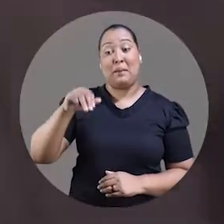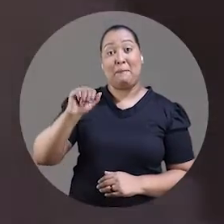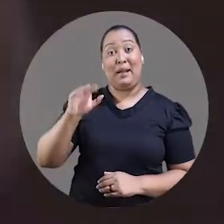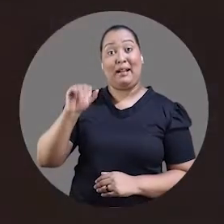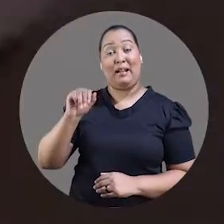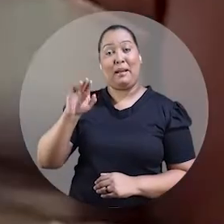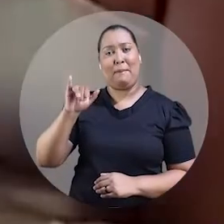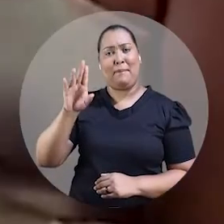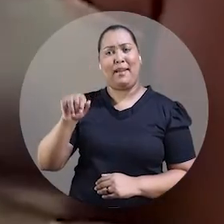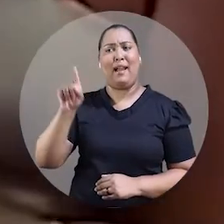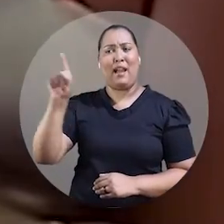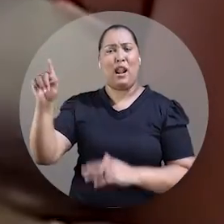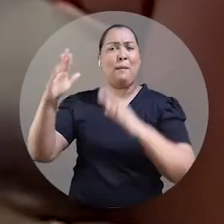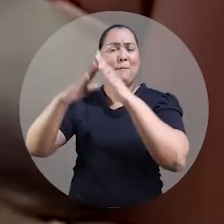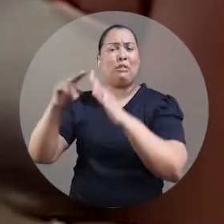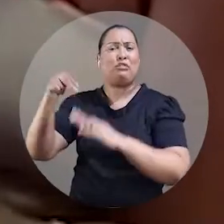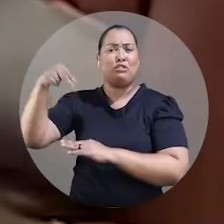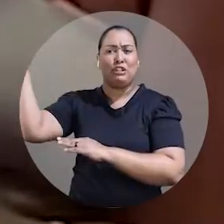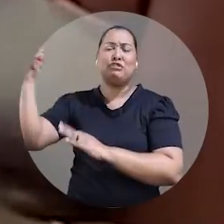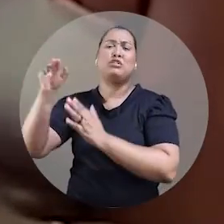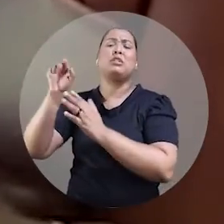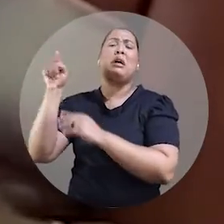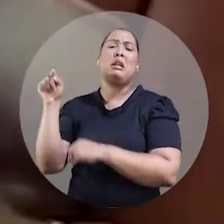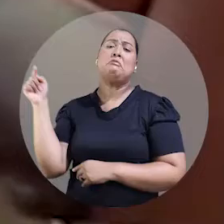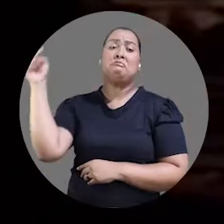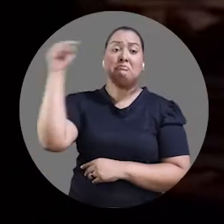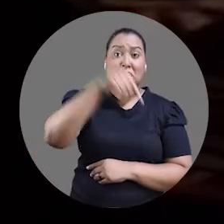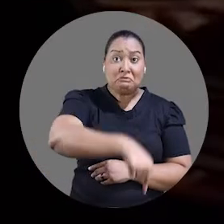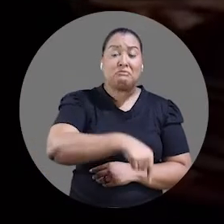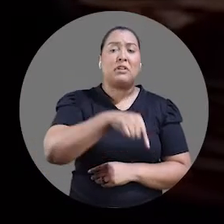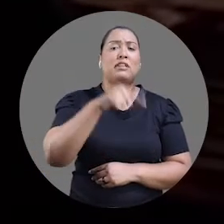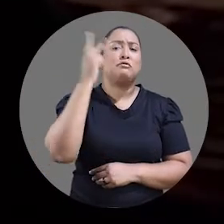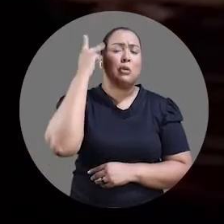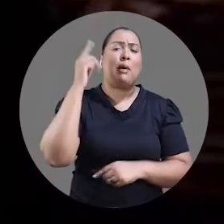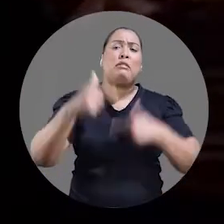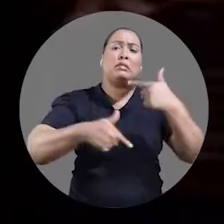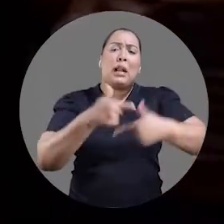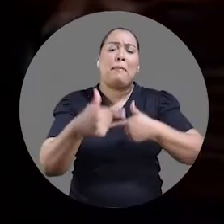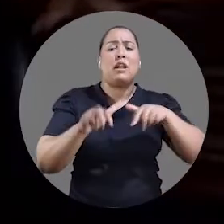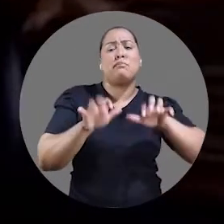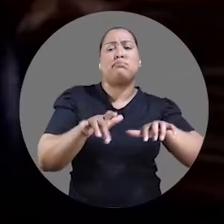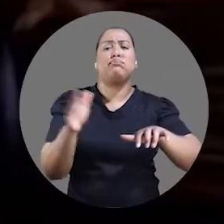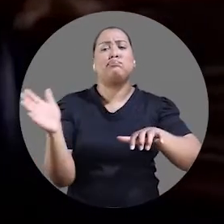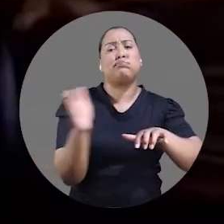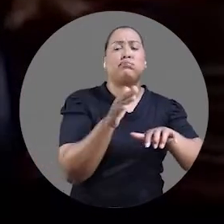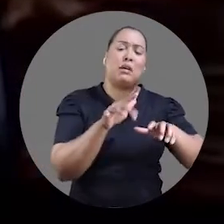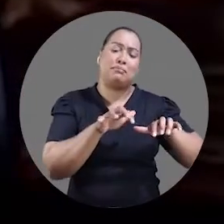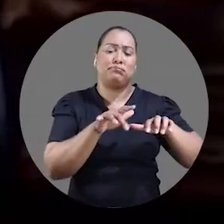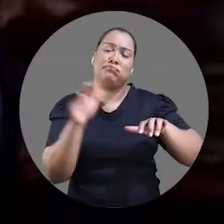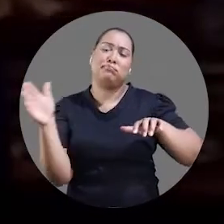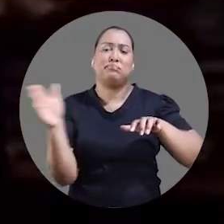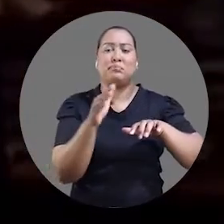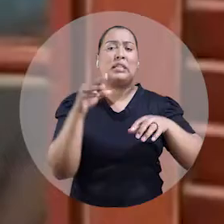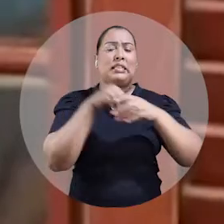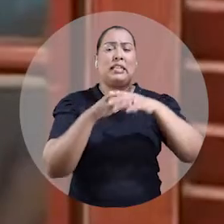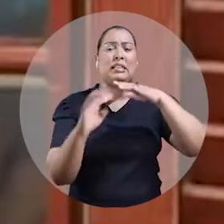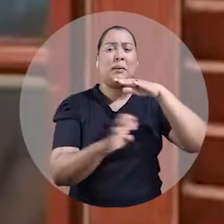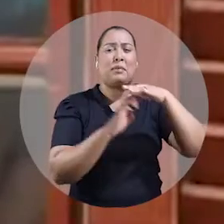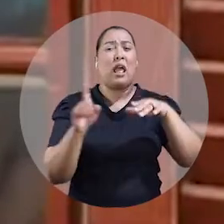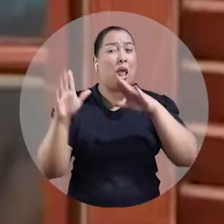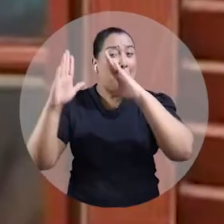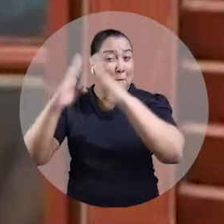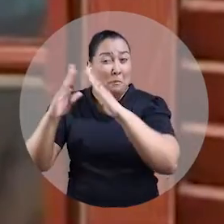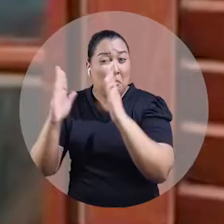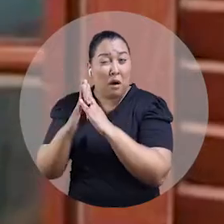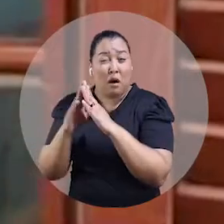Macabea é uma imigrante nordestina que vive em São Paulo. Ela trabalha como datilógrafa em uma pequena firma e vive em uma pensão